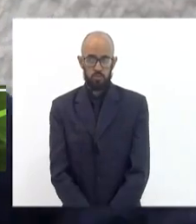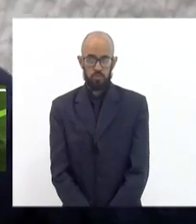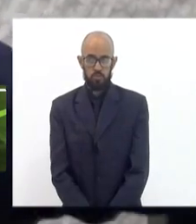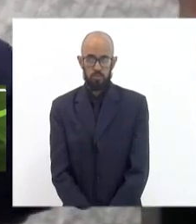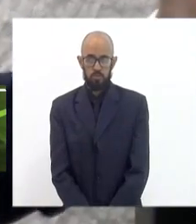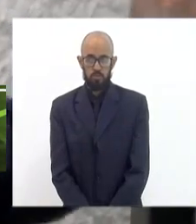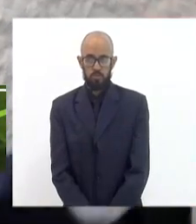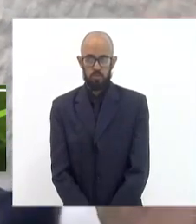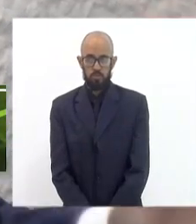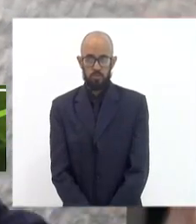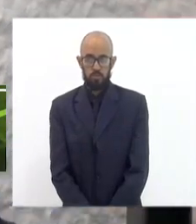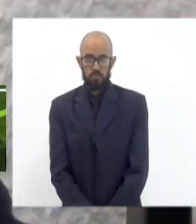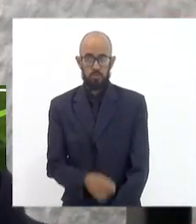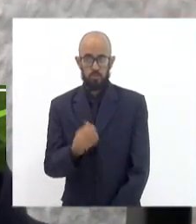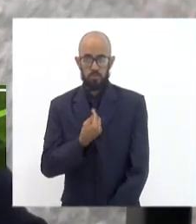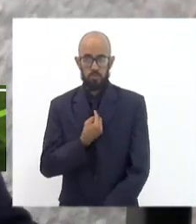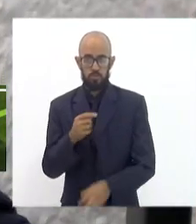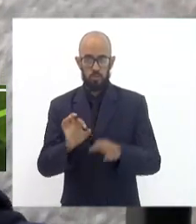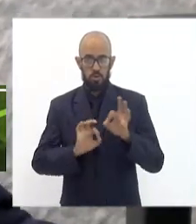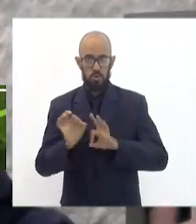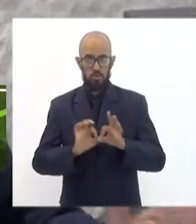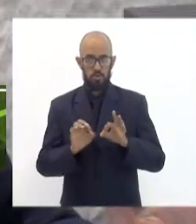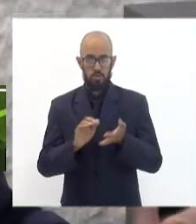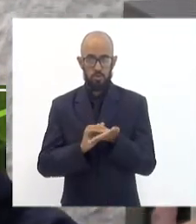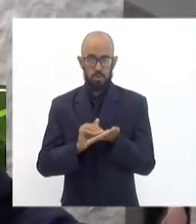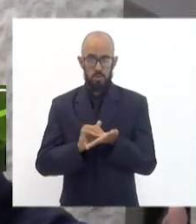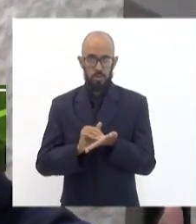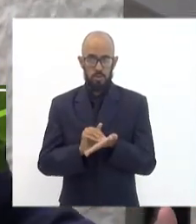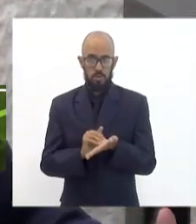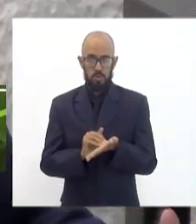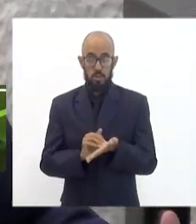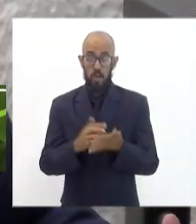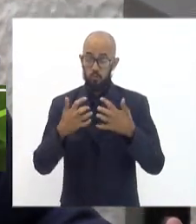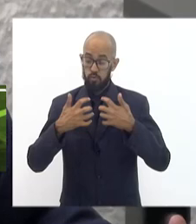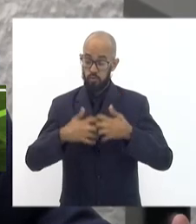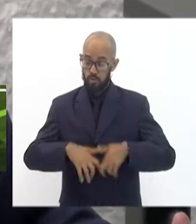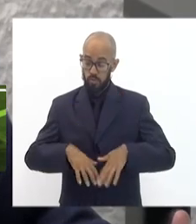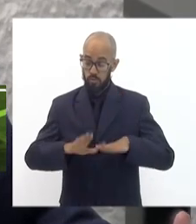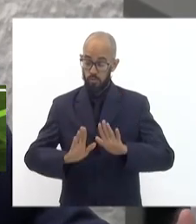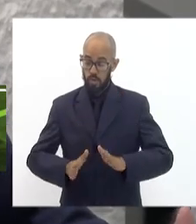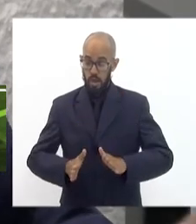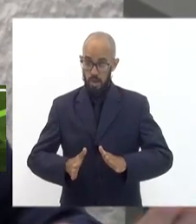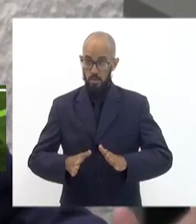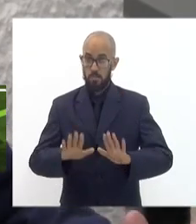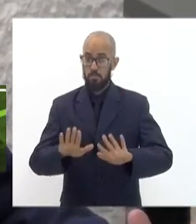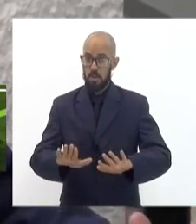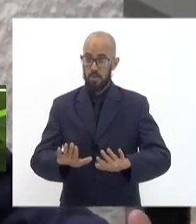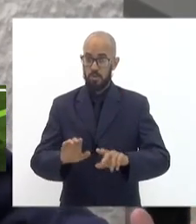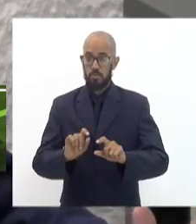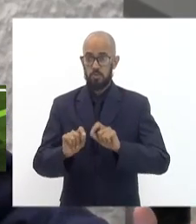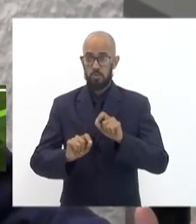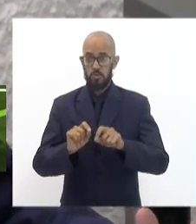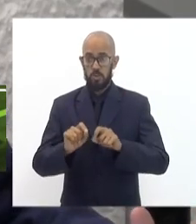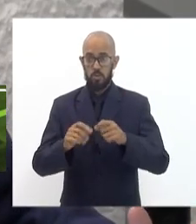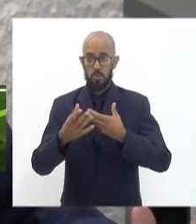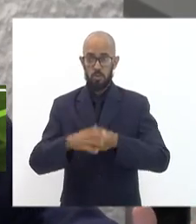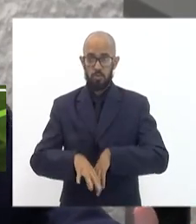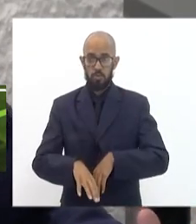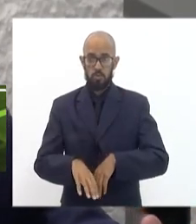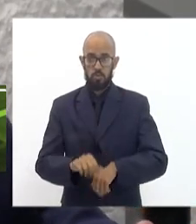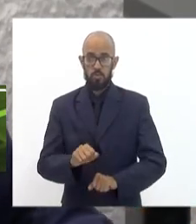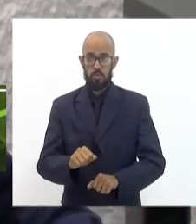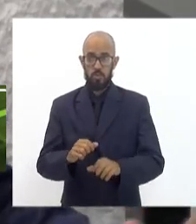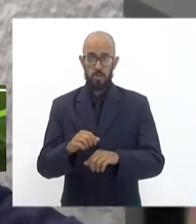tô nós organizamos a secretaria colocamos ela para funcionar e o processo de concurso